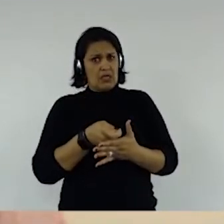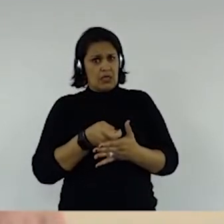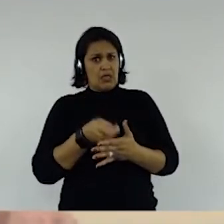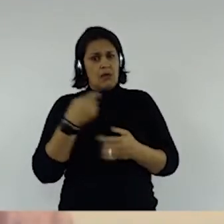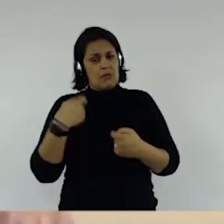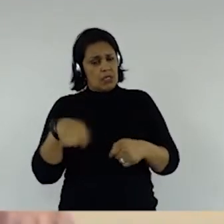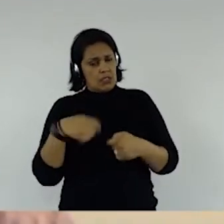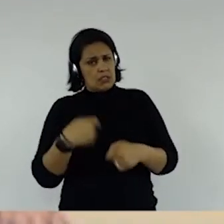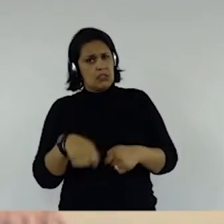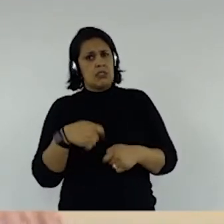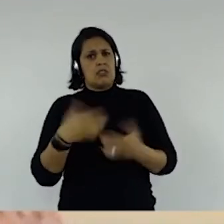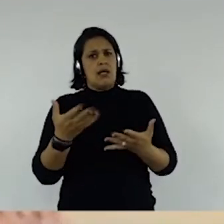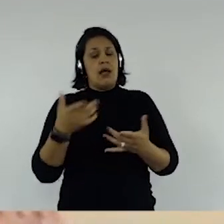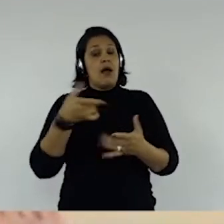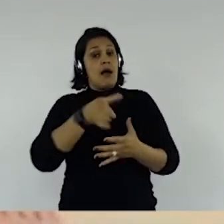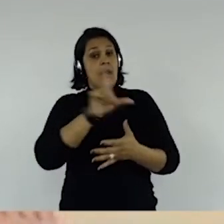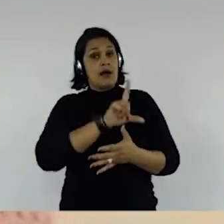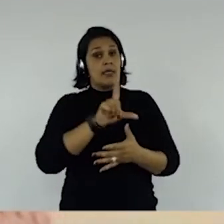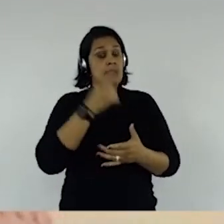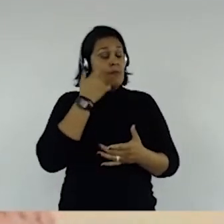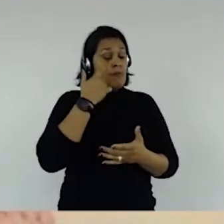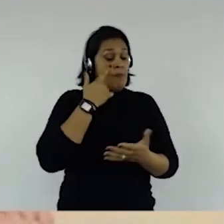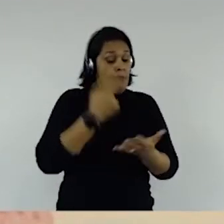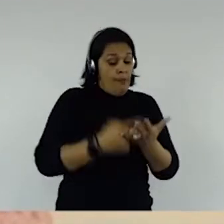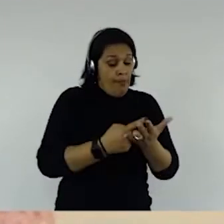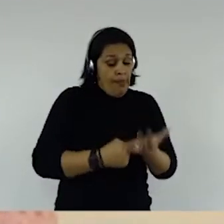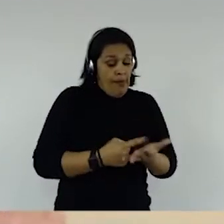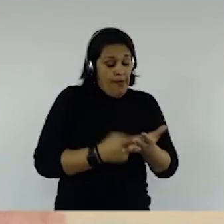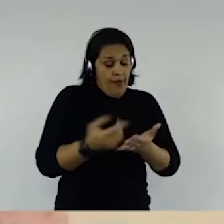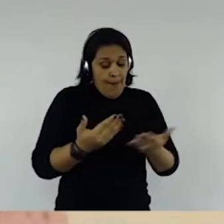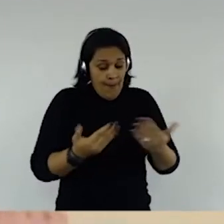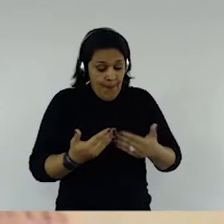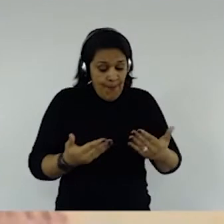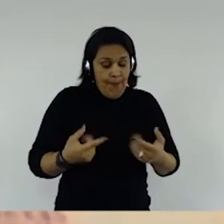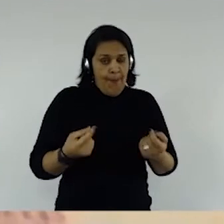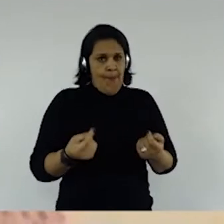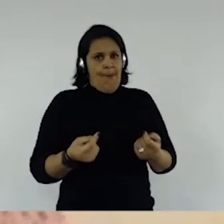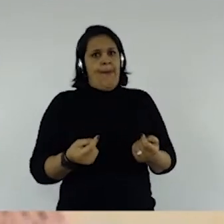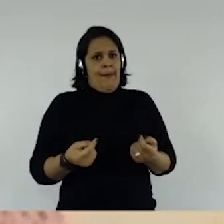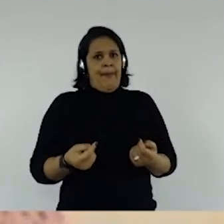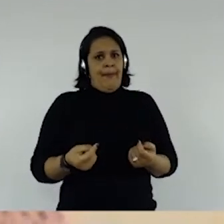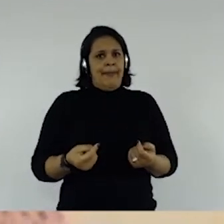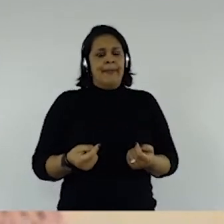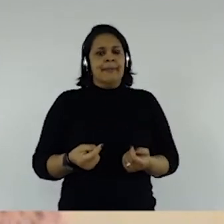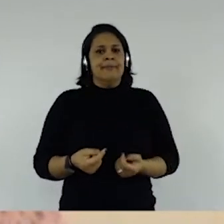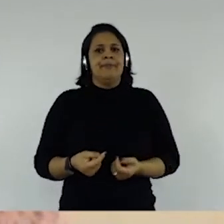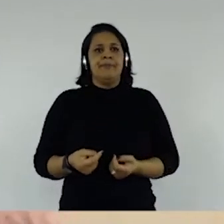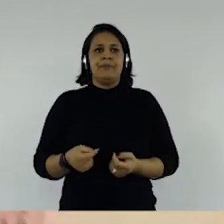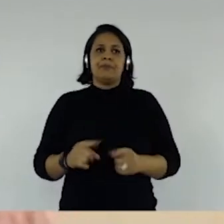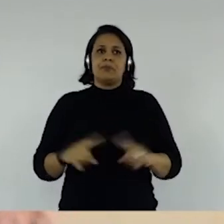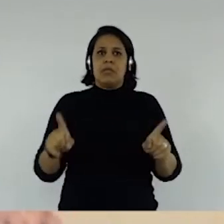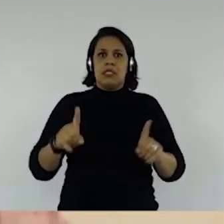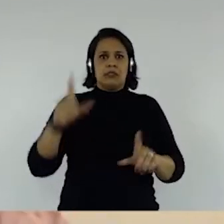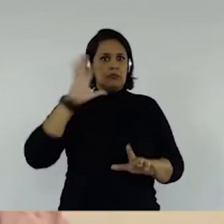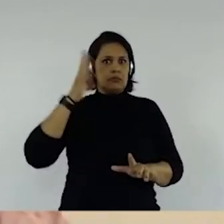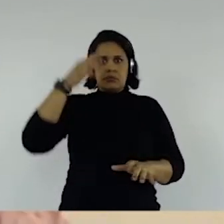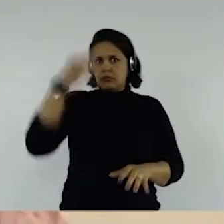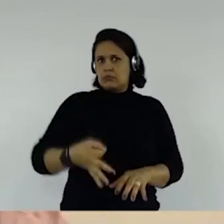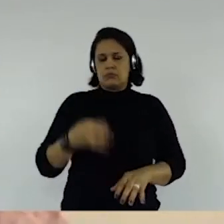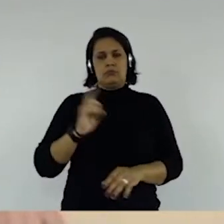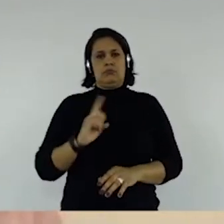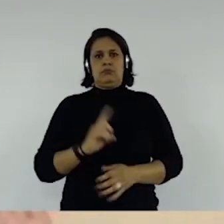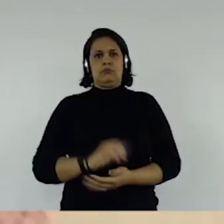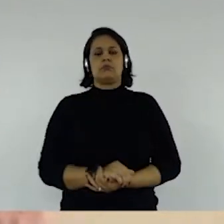maneira, houvesse uma simulação de uma renegociação, mas, obviamente, sem nenhuma predisposição para que se chegasse a um